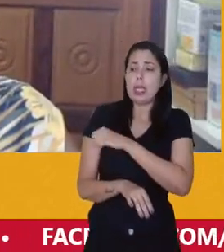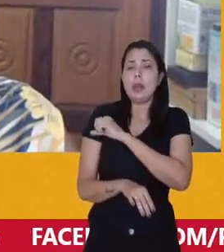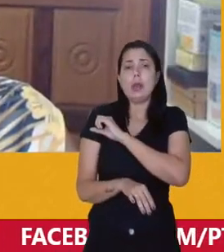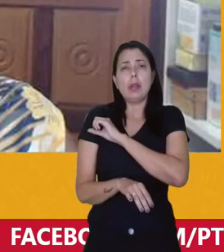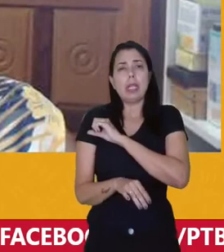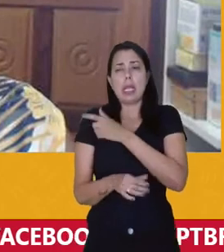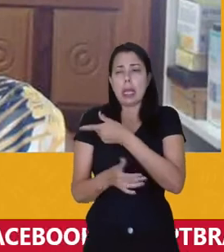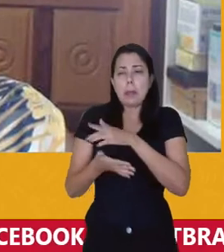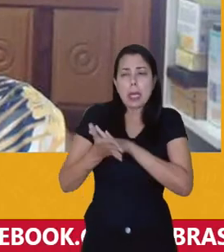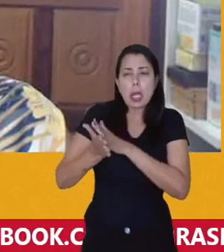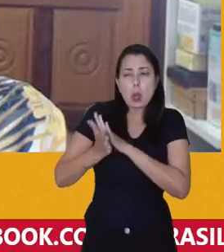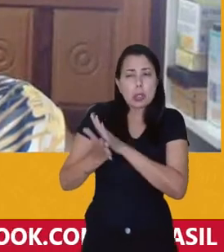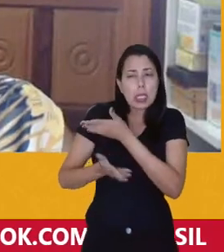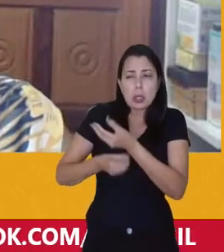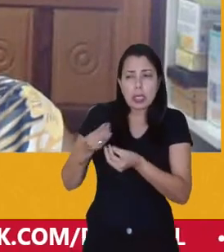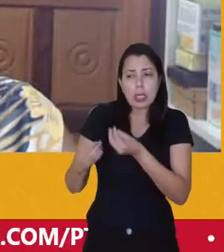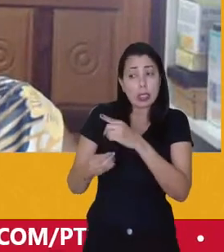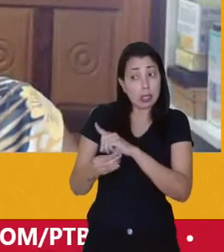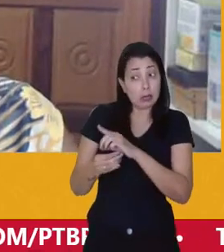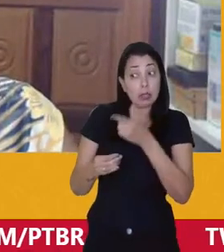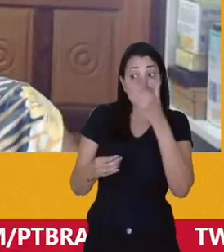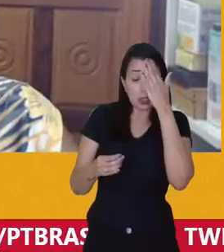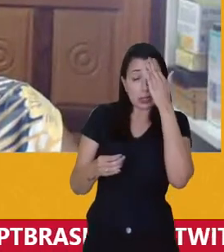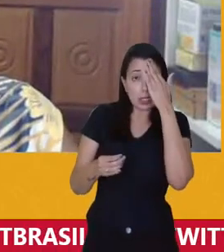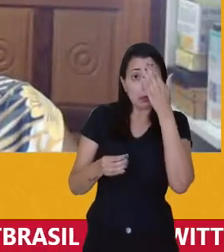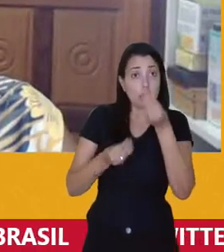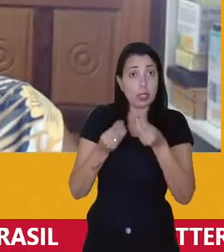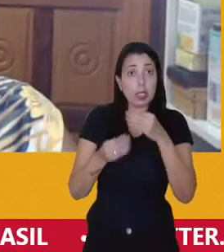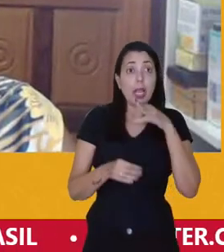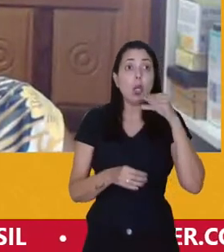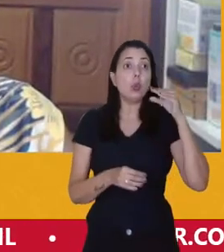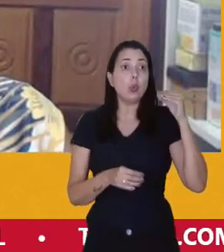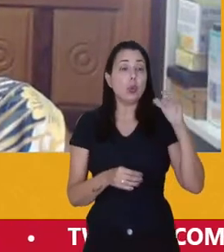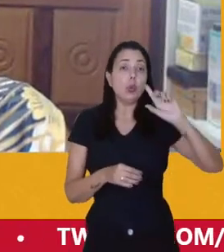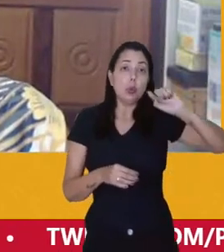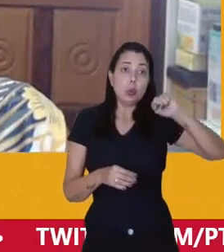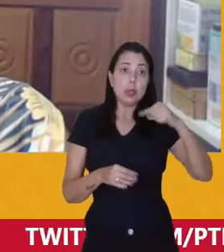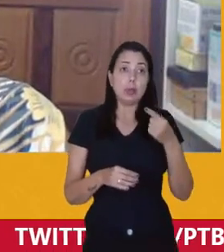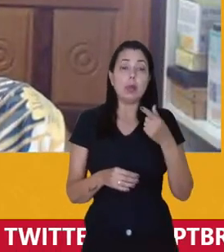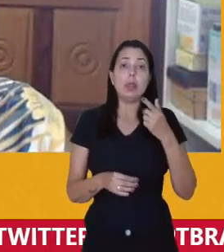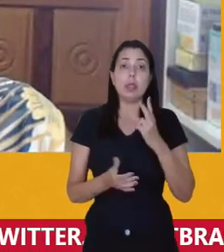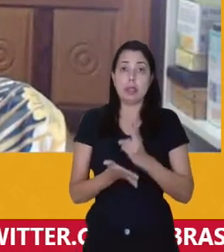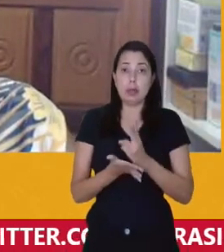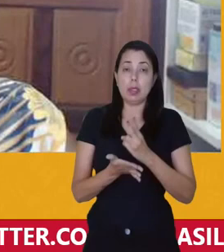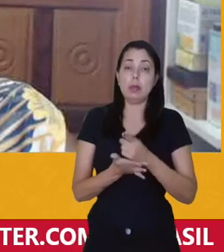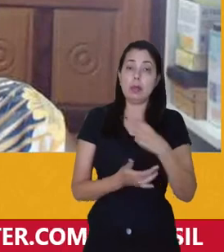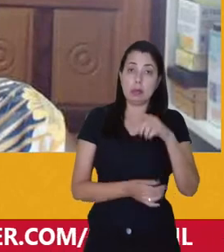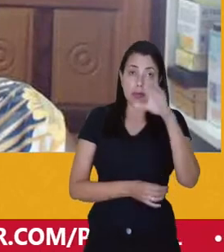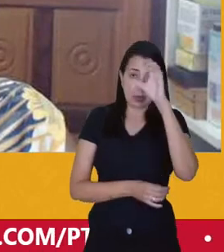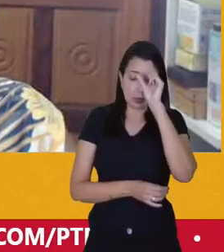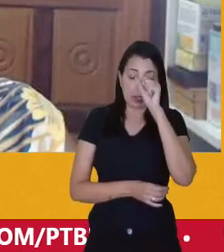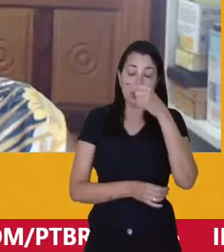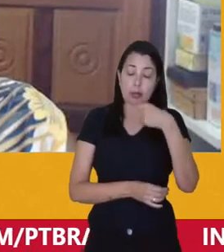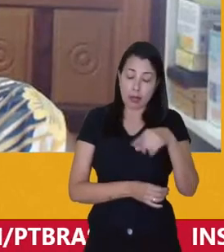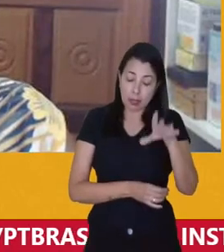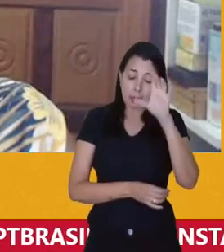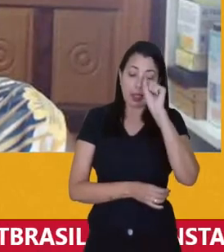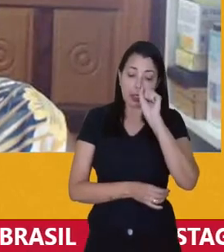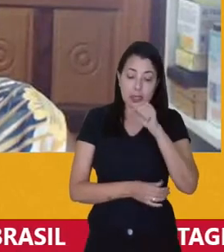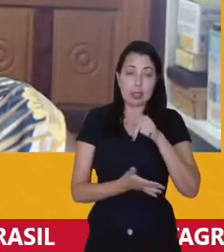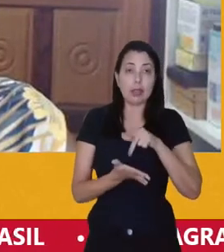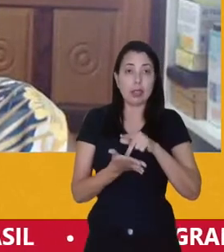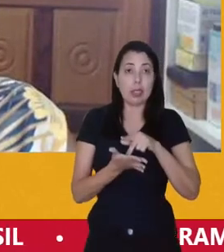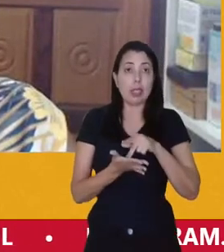outras, parecia que era uma coisa assim, olha, não, isso é só do mundo adulto, né? E depois eu mesma fui aprendendo, e a gente vai aprender que esse é